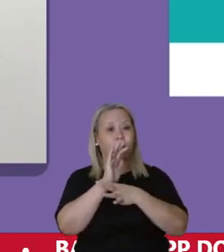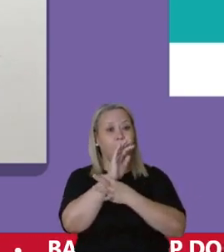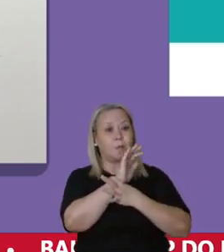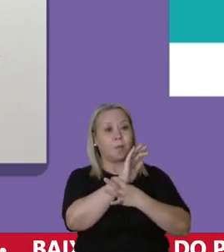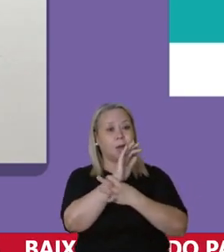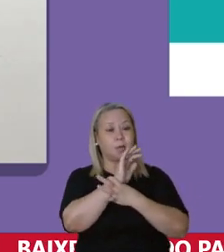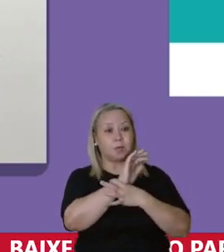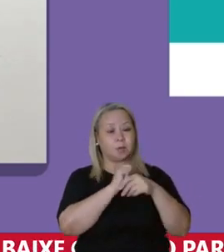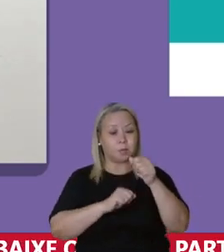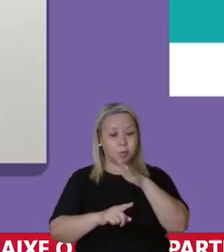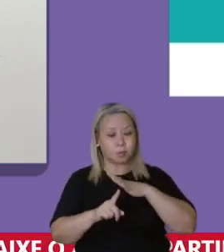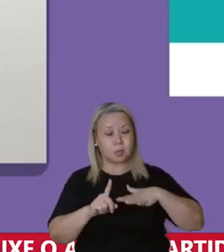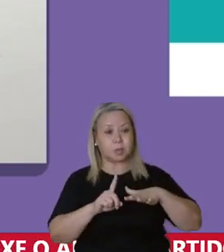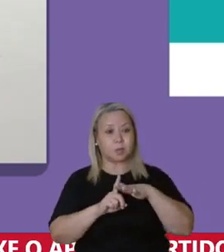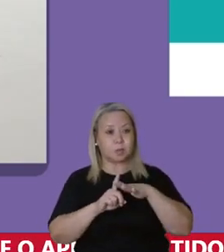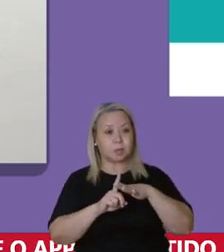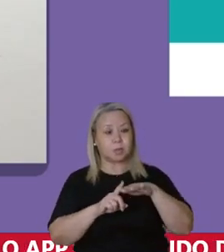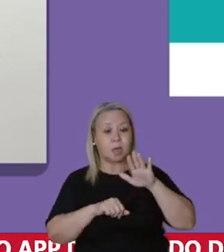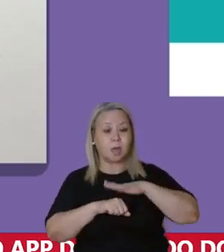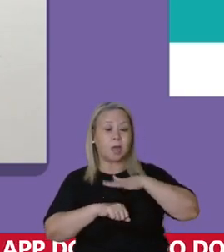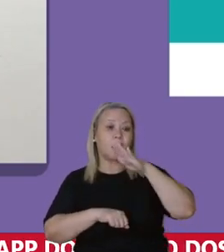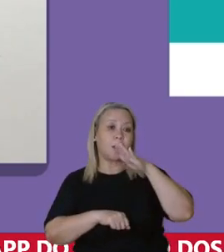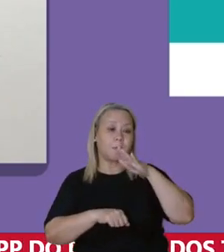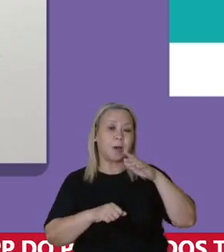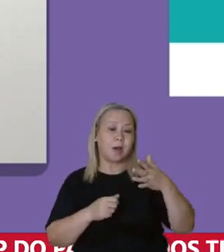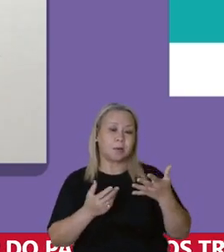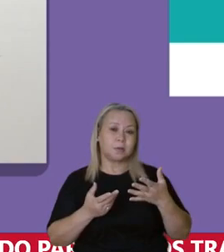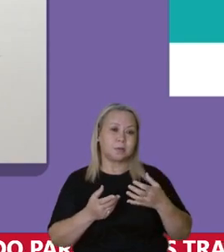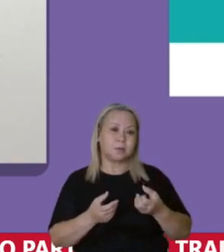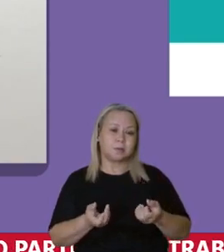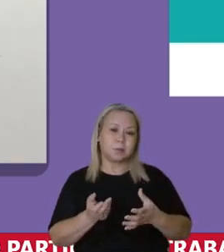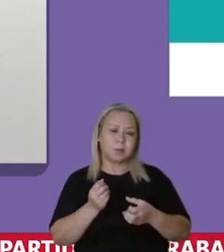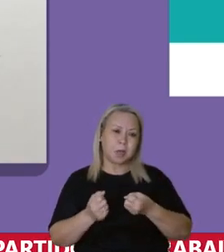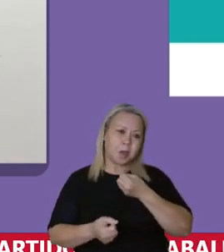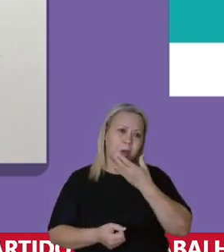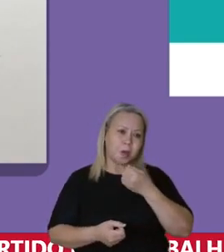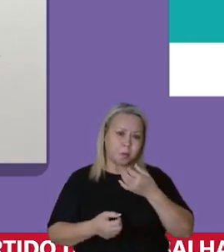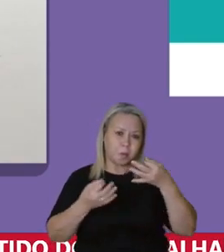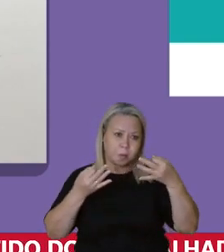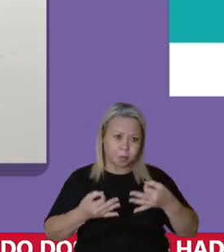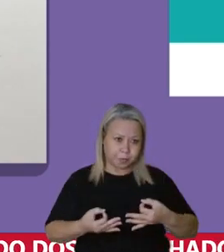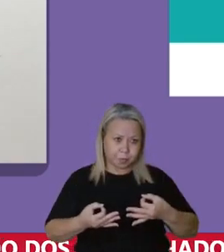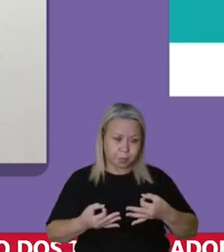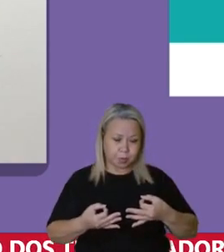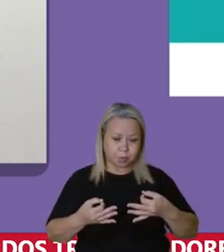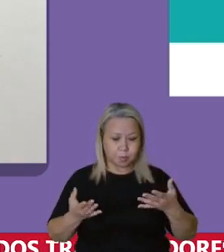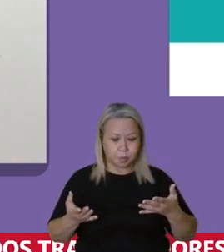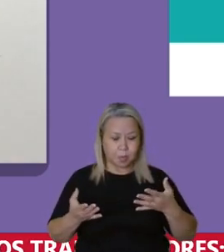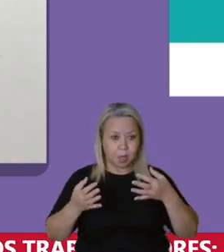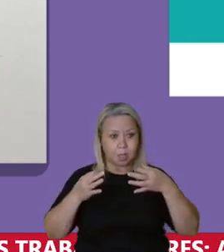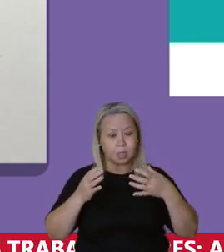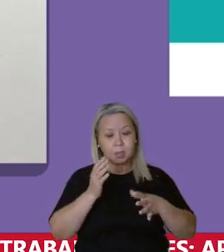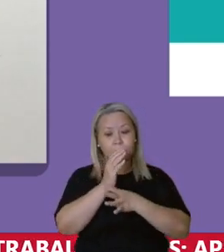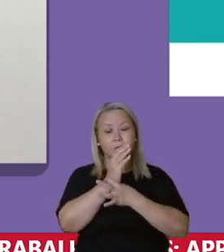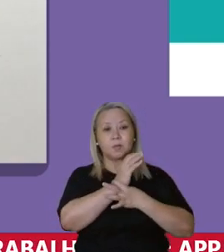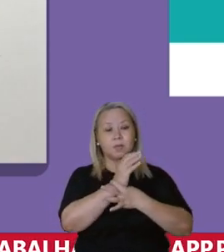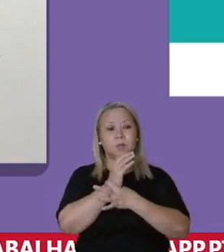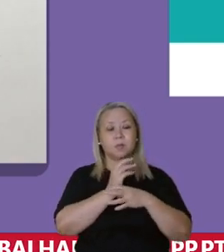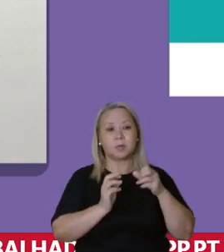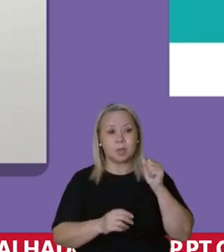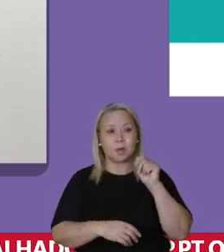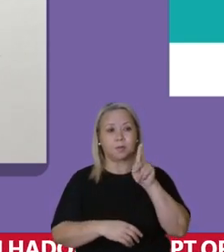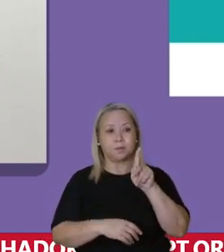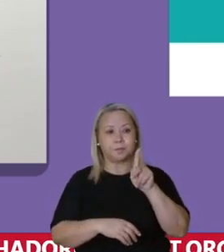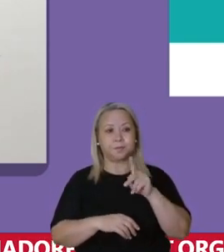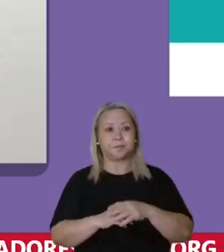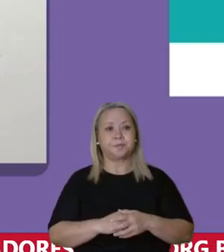seguridade social, ela é mais do que suficiente para sustentar o sistema de seguridade social no